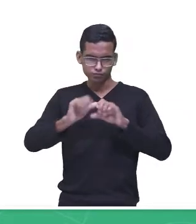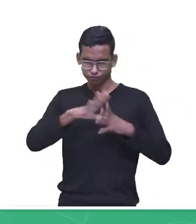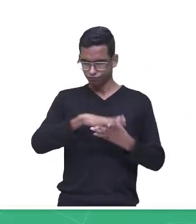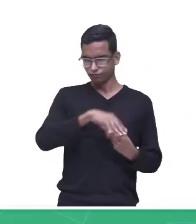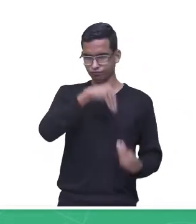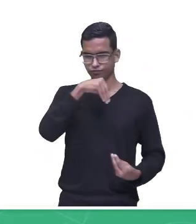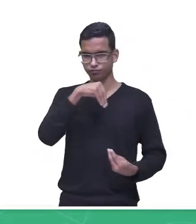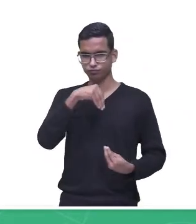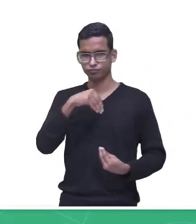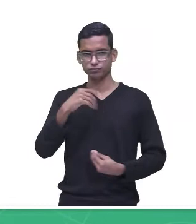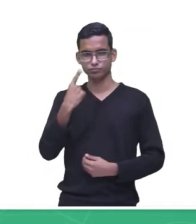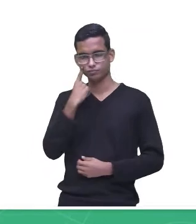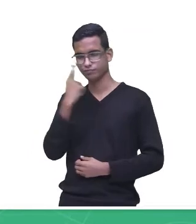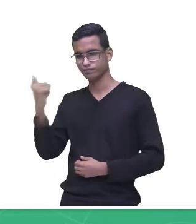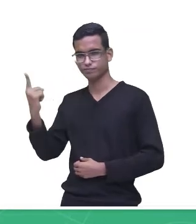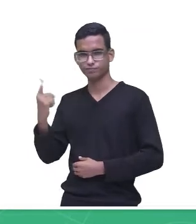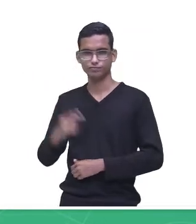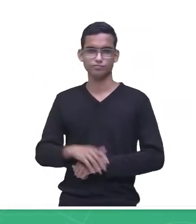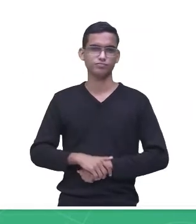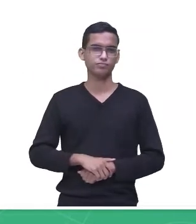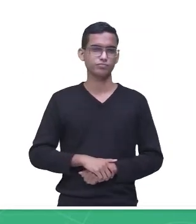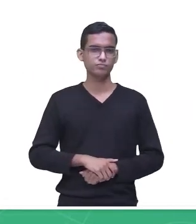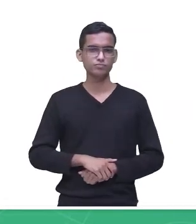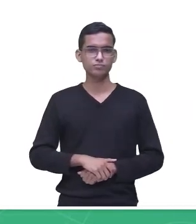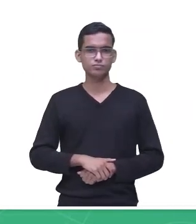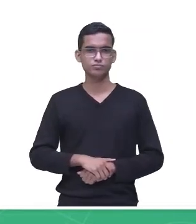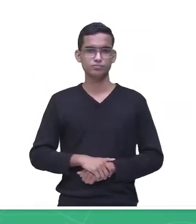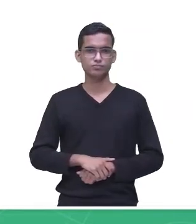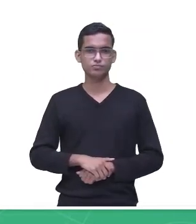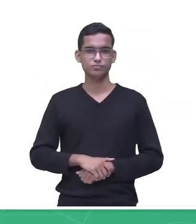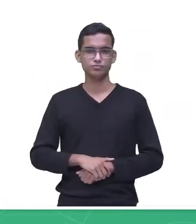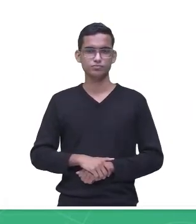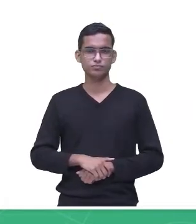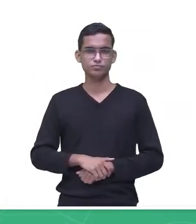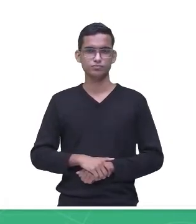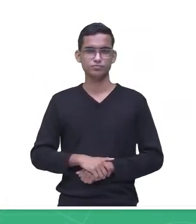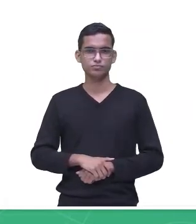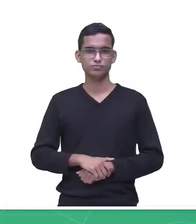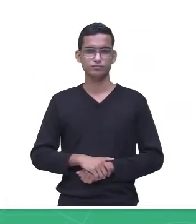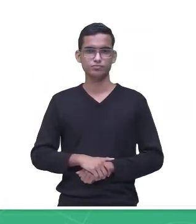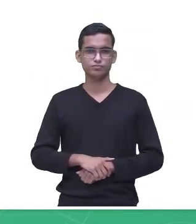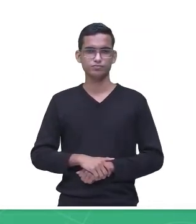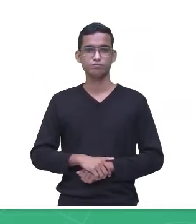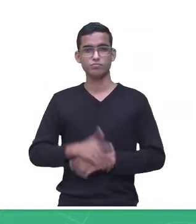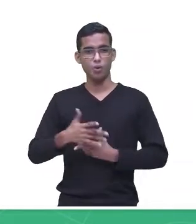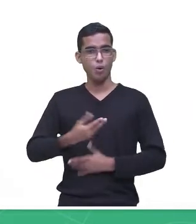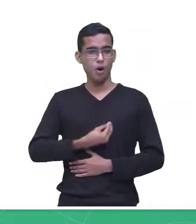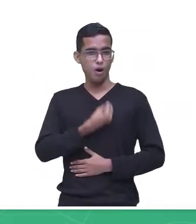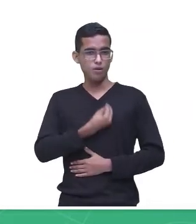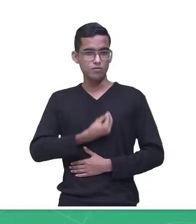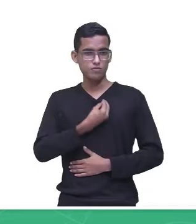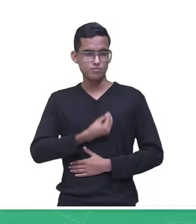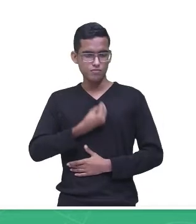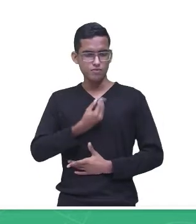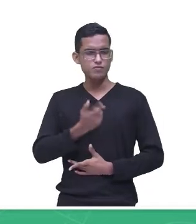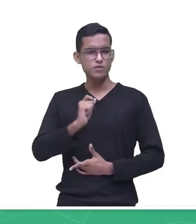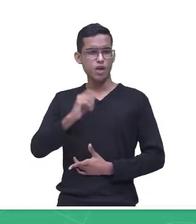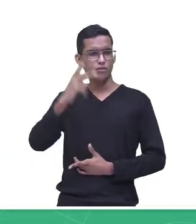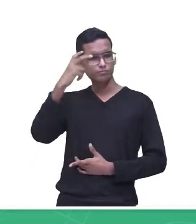vida intelectual, o que é? A vida intelectual, professor, é o que ela é? Uma conversão da